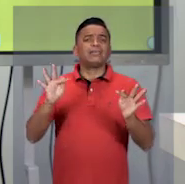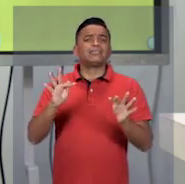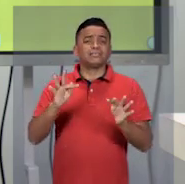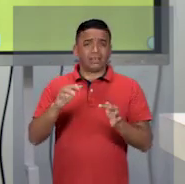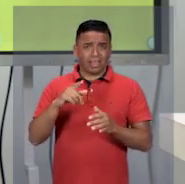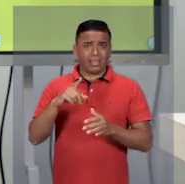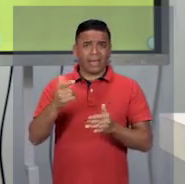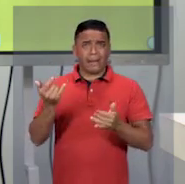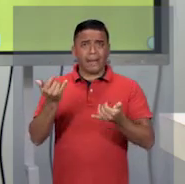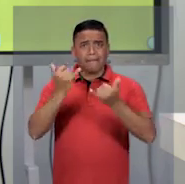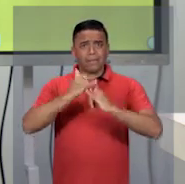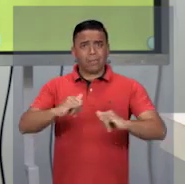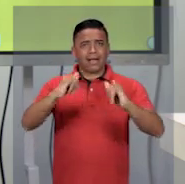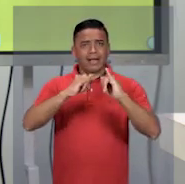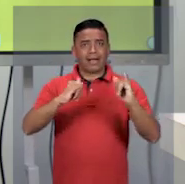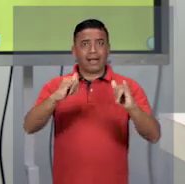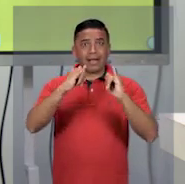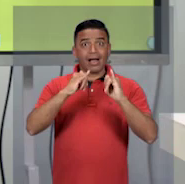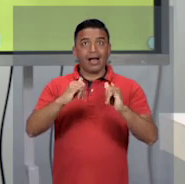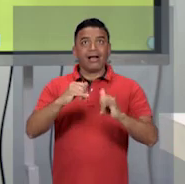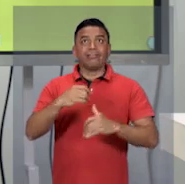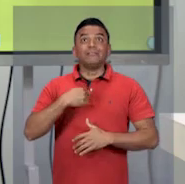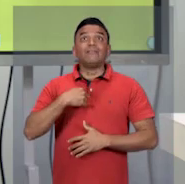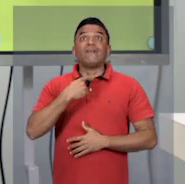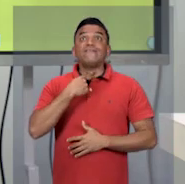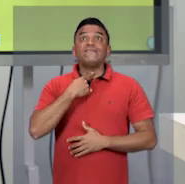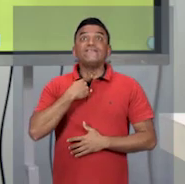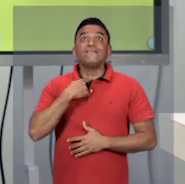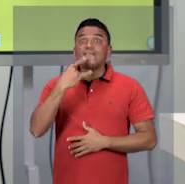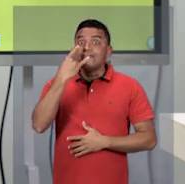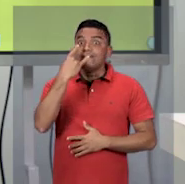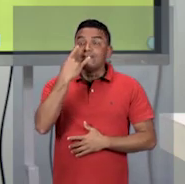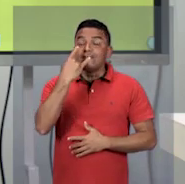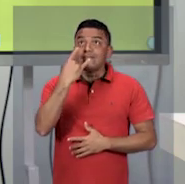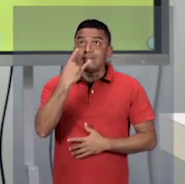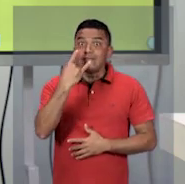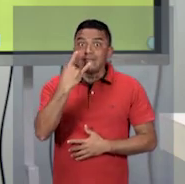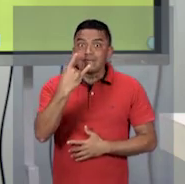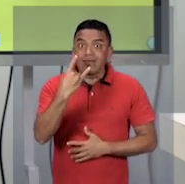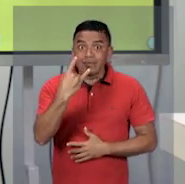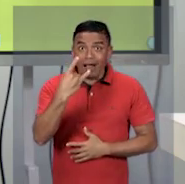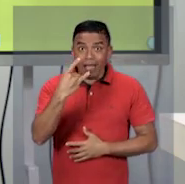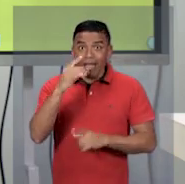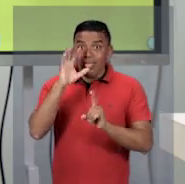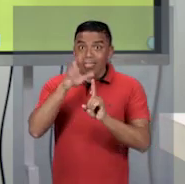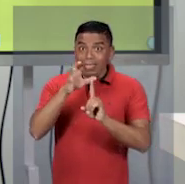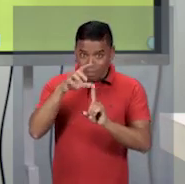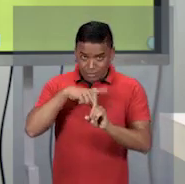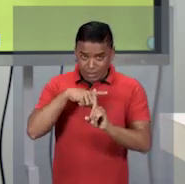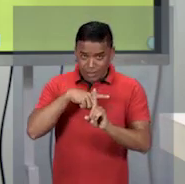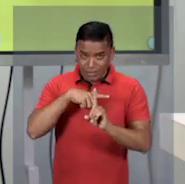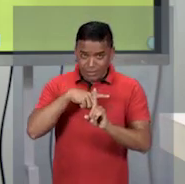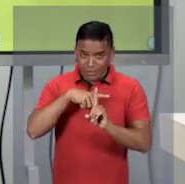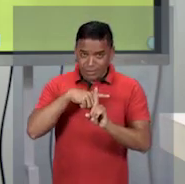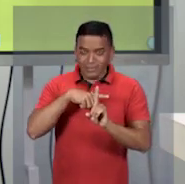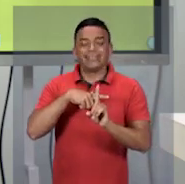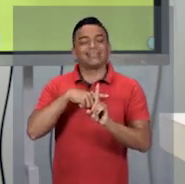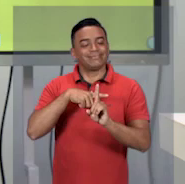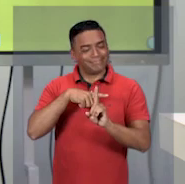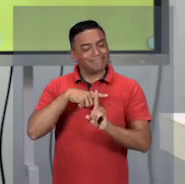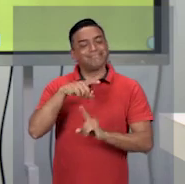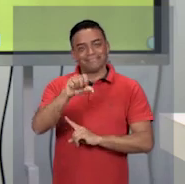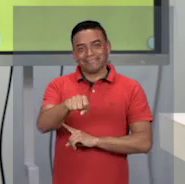na propaganda que te faz ir até aquilo? Que diz o que deve ser feito? Claro que